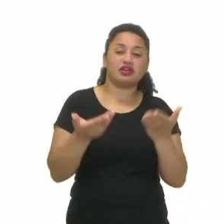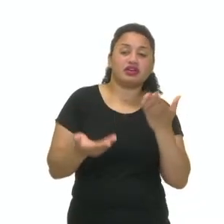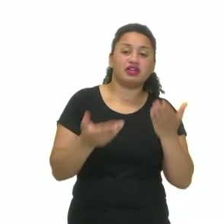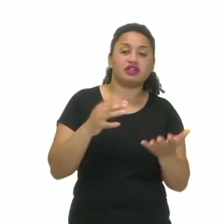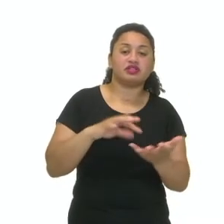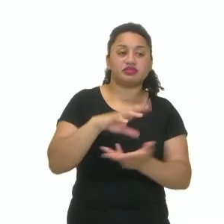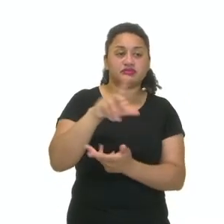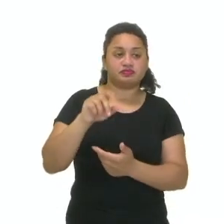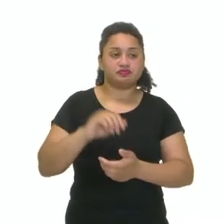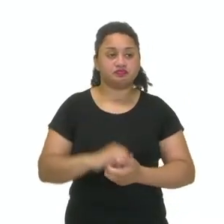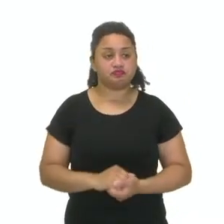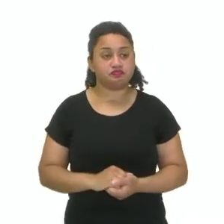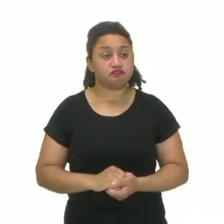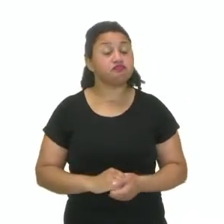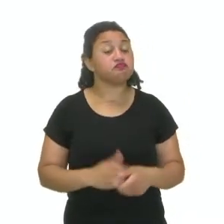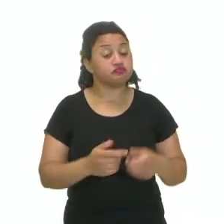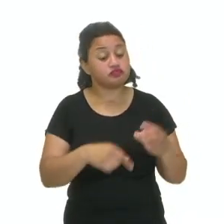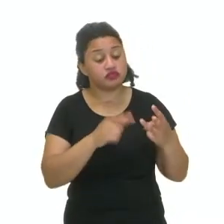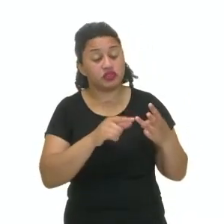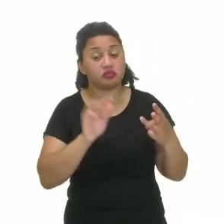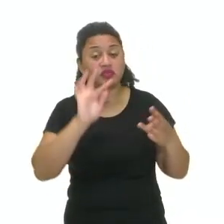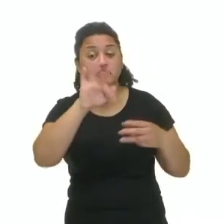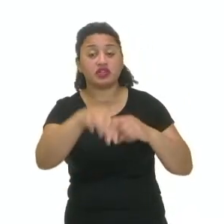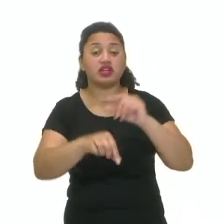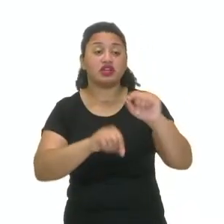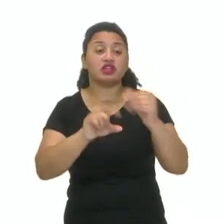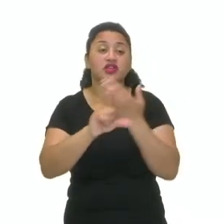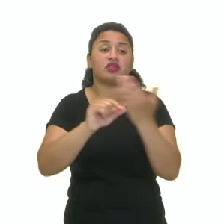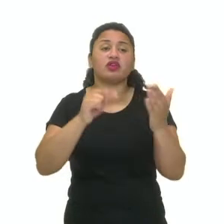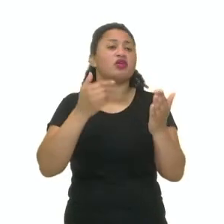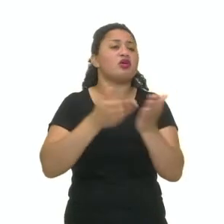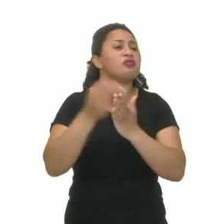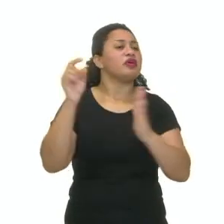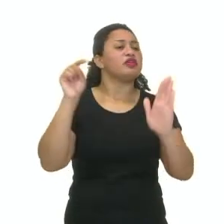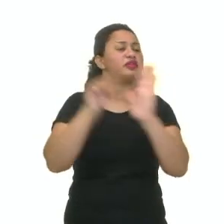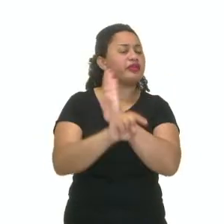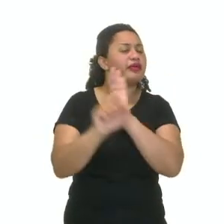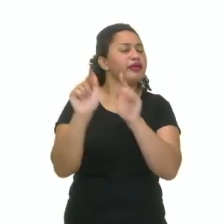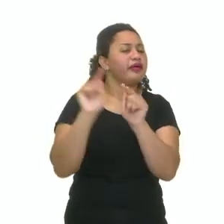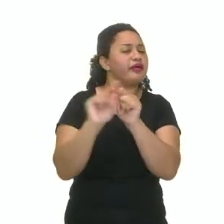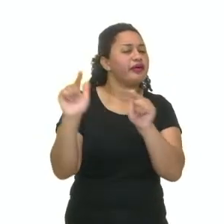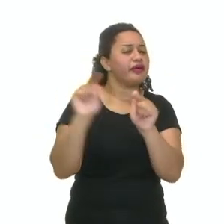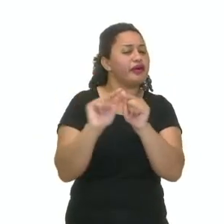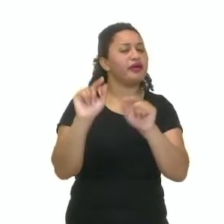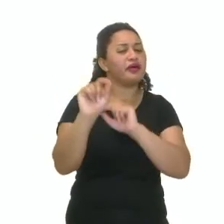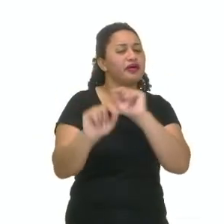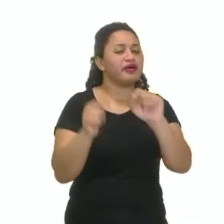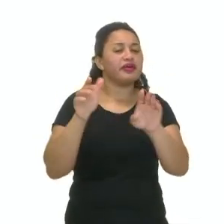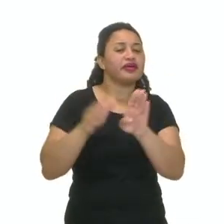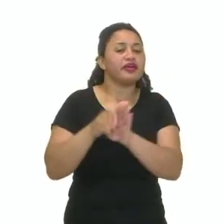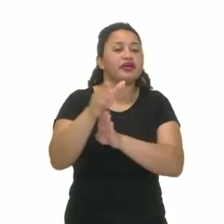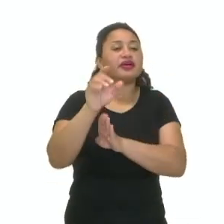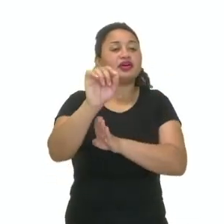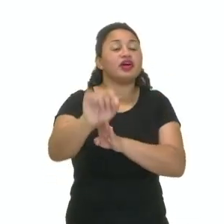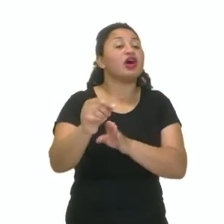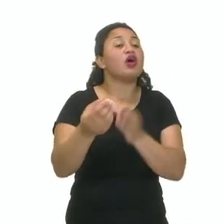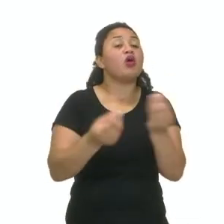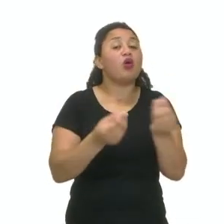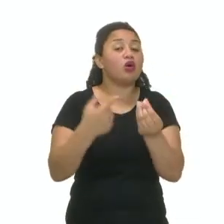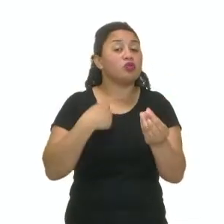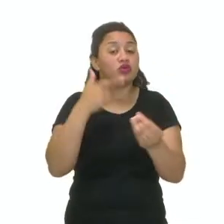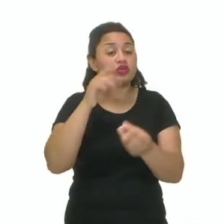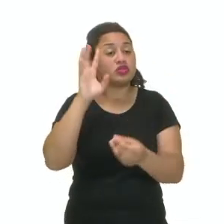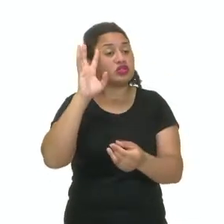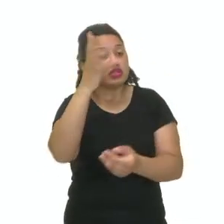planeta. E para concluir, o autor lança uma pergunta problematizadora orientada à busca de uma solução e